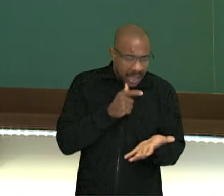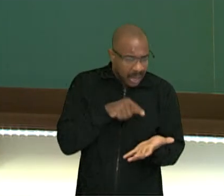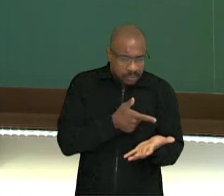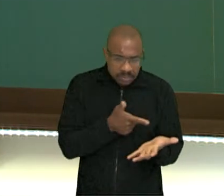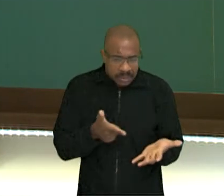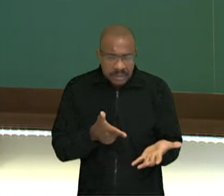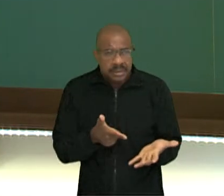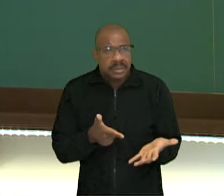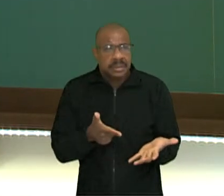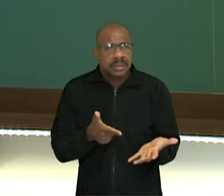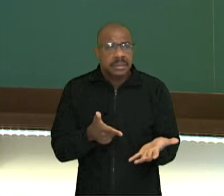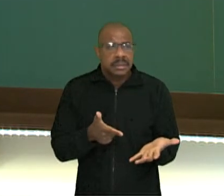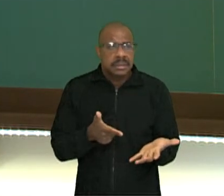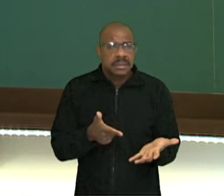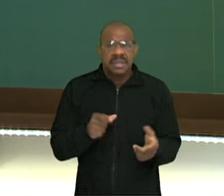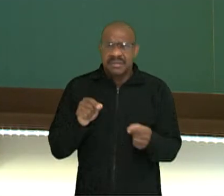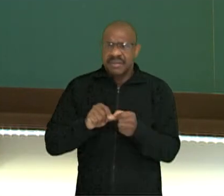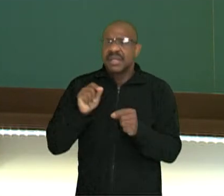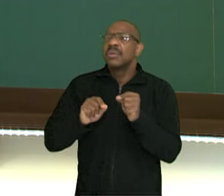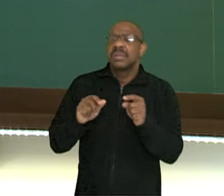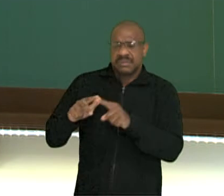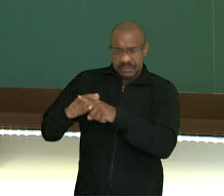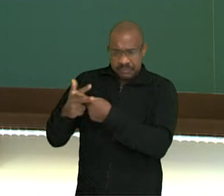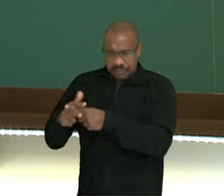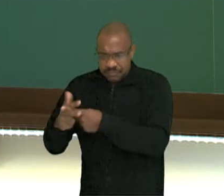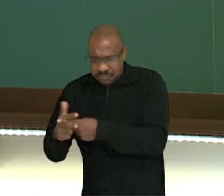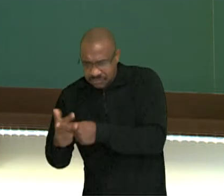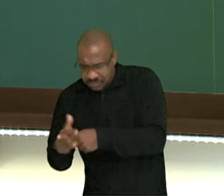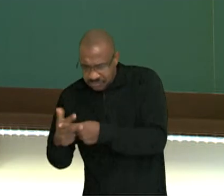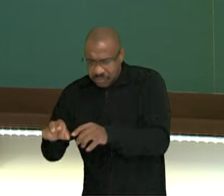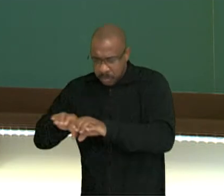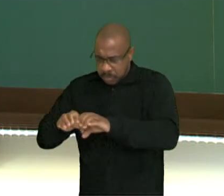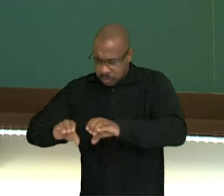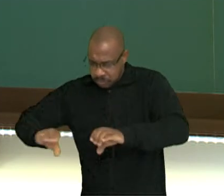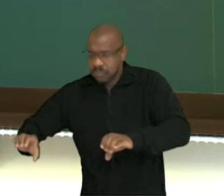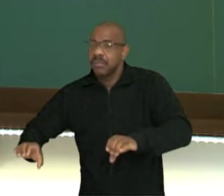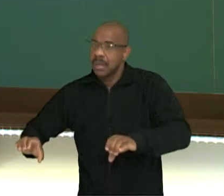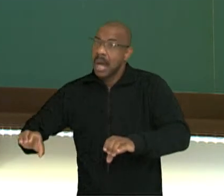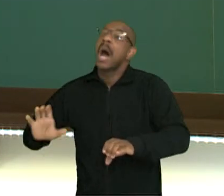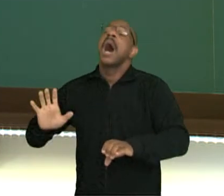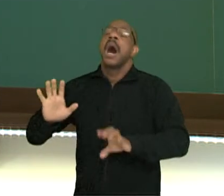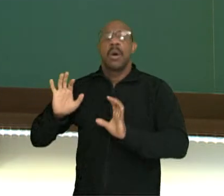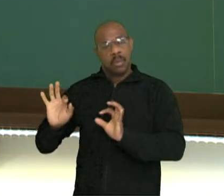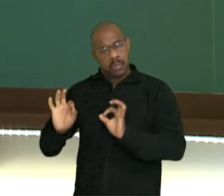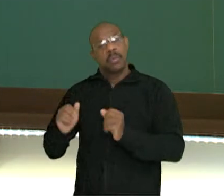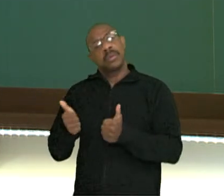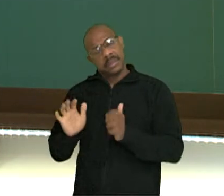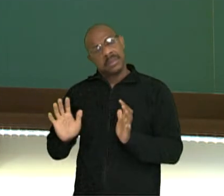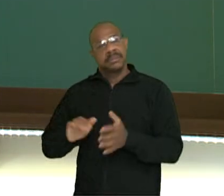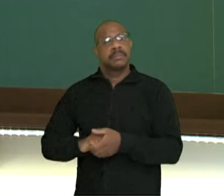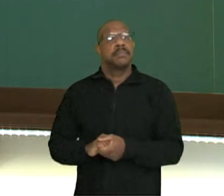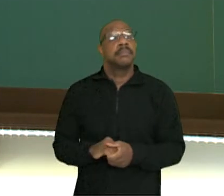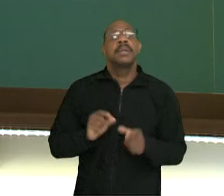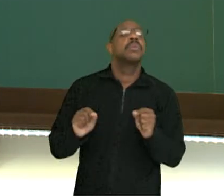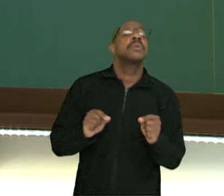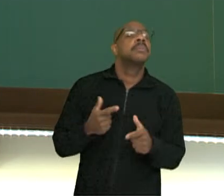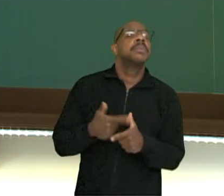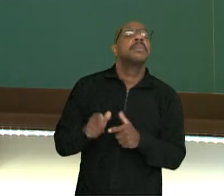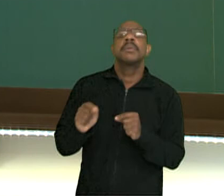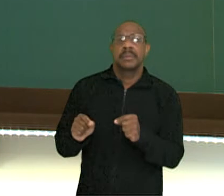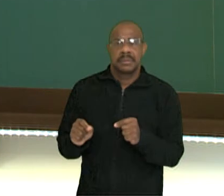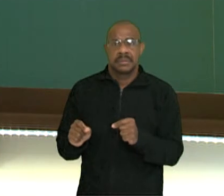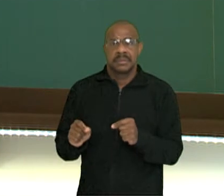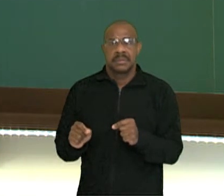falta, que estão fazendo uma manutenção lá na tubulação, é uma coisa. E o que isso acarreta? Acarreta